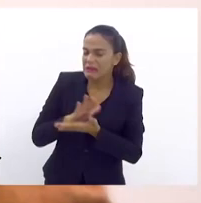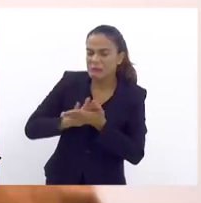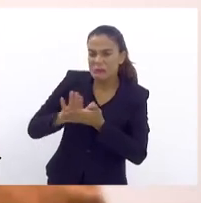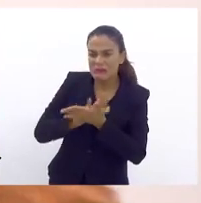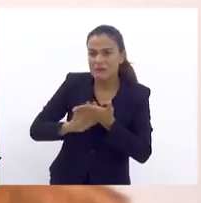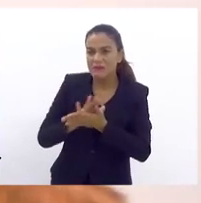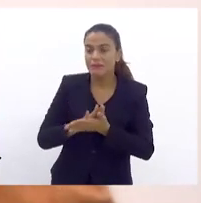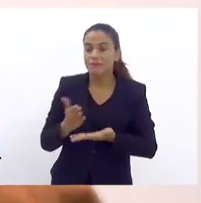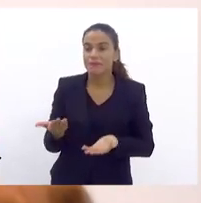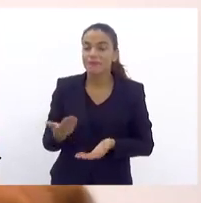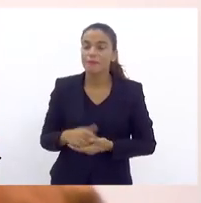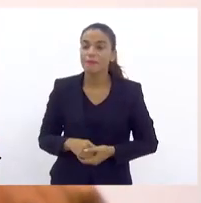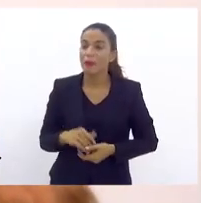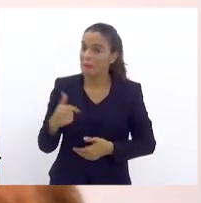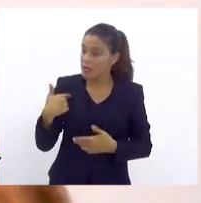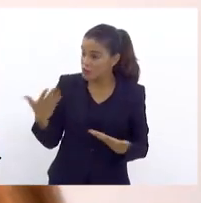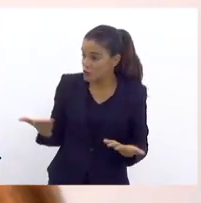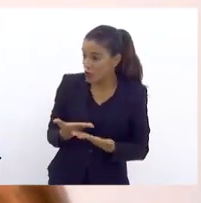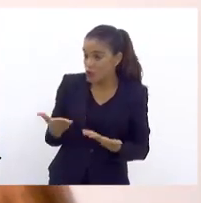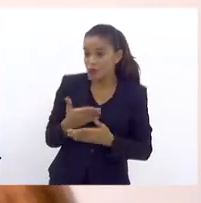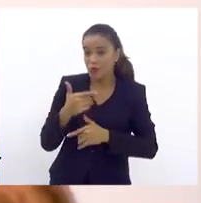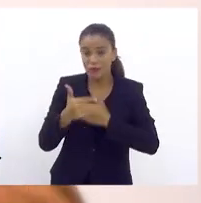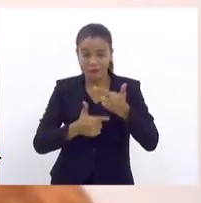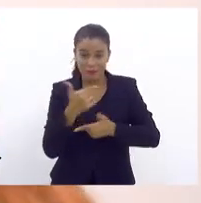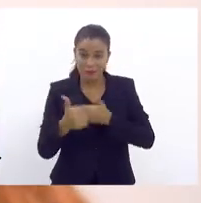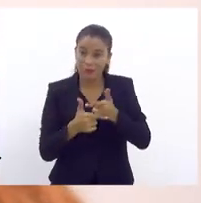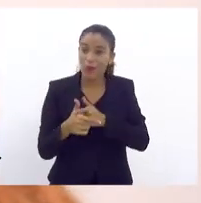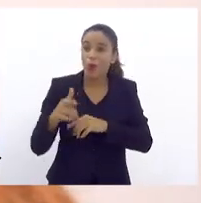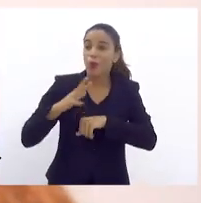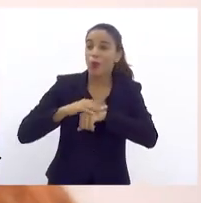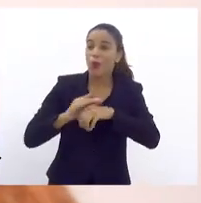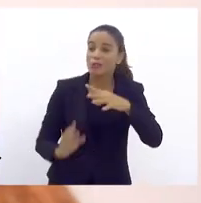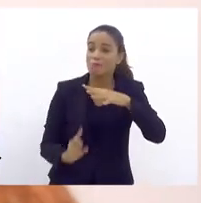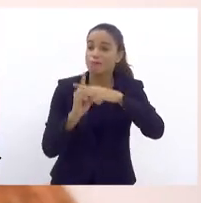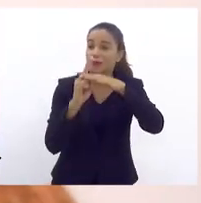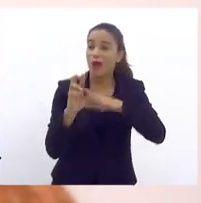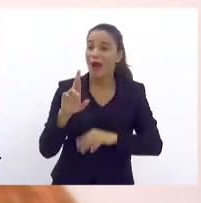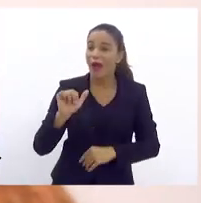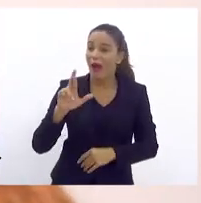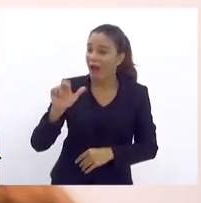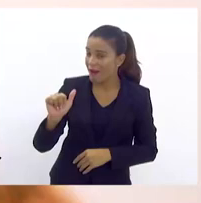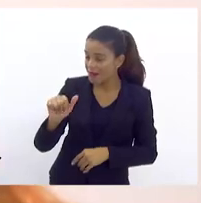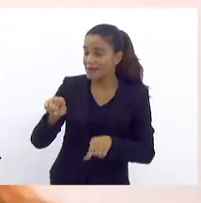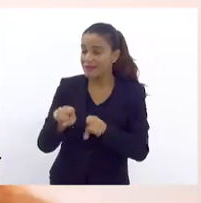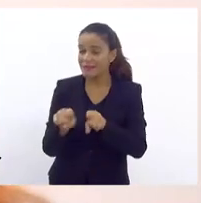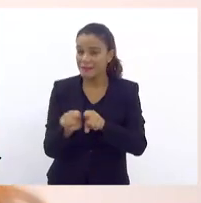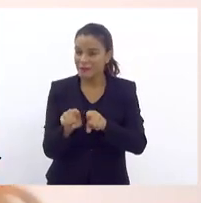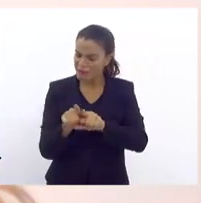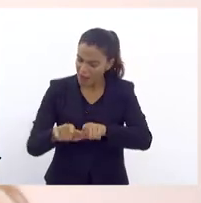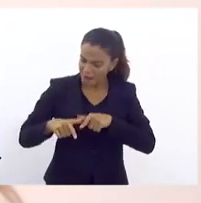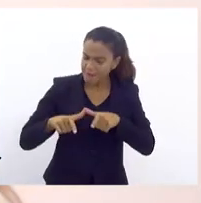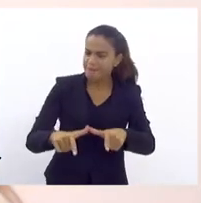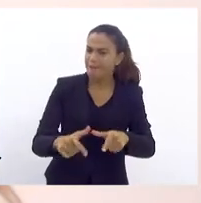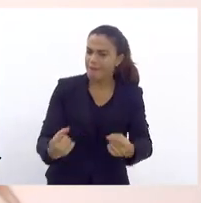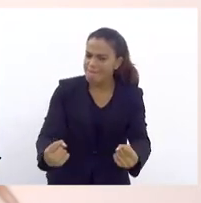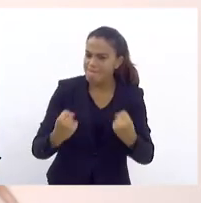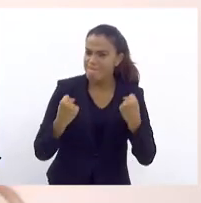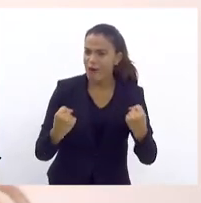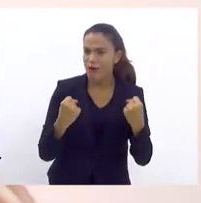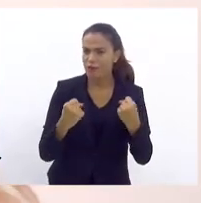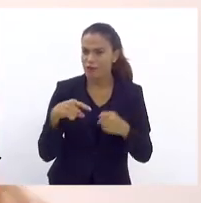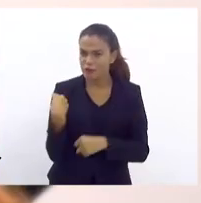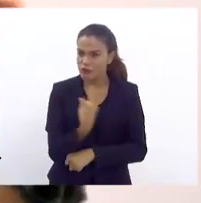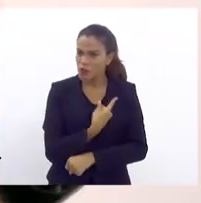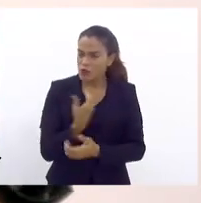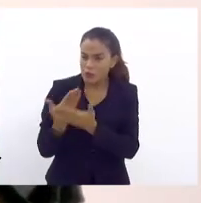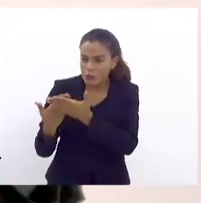hoje eu tô fazendo isso com doenças raras tá a gente acabou de criar um grupo dentro da comissão a gente vai atuar forte nisso né a gente